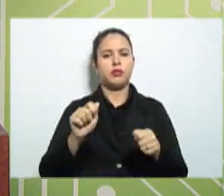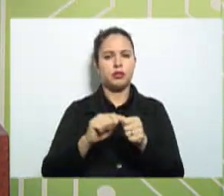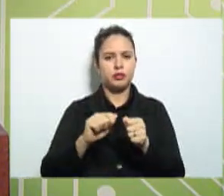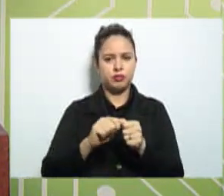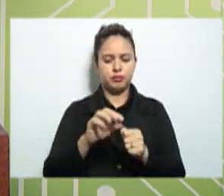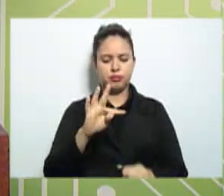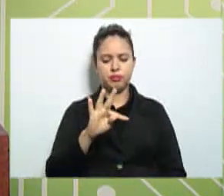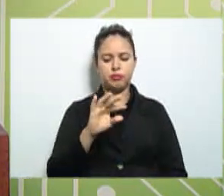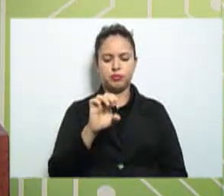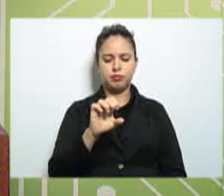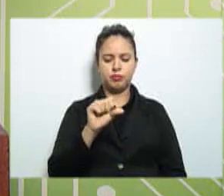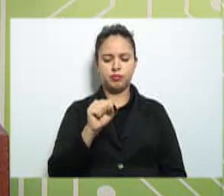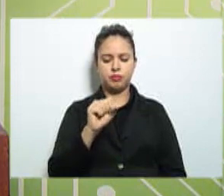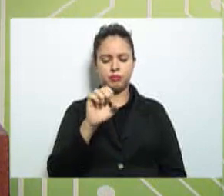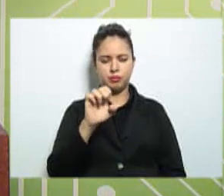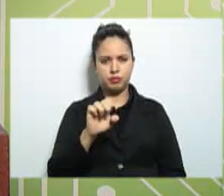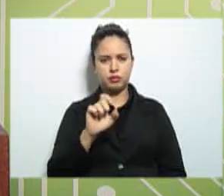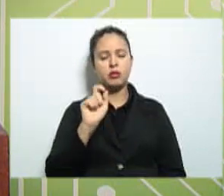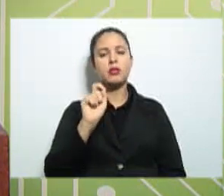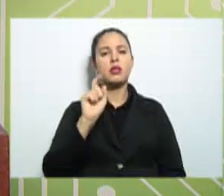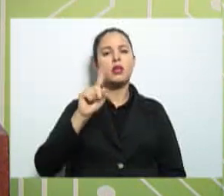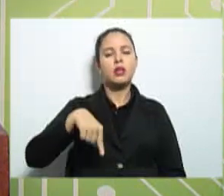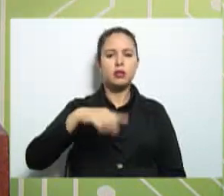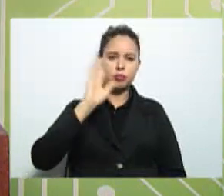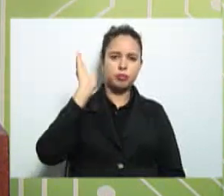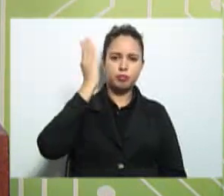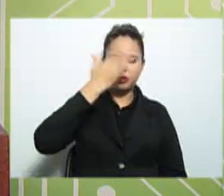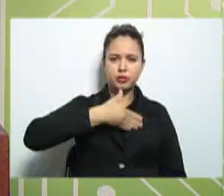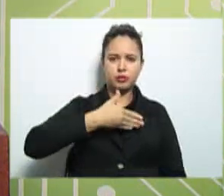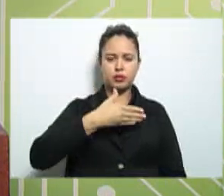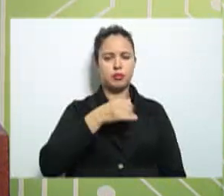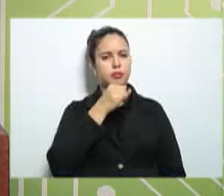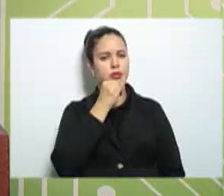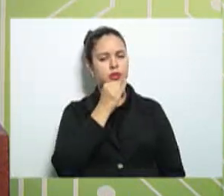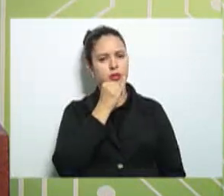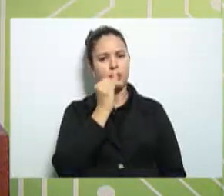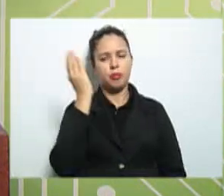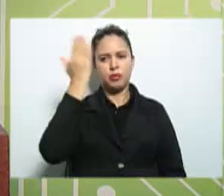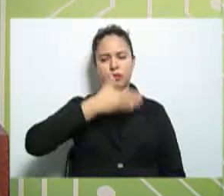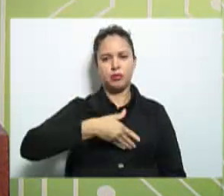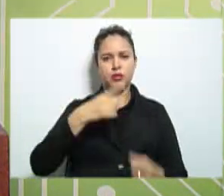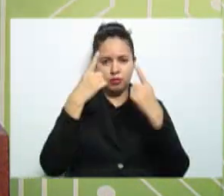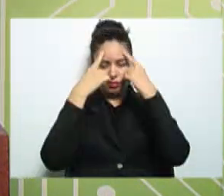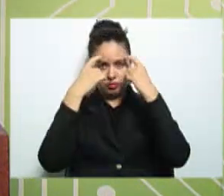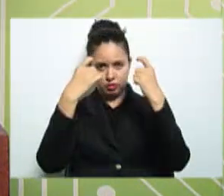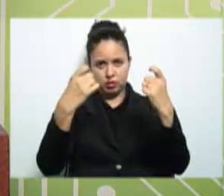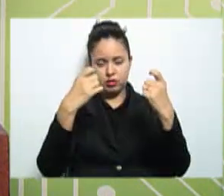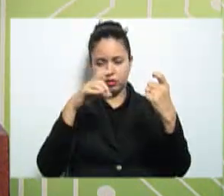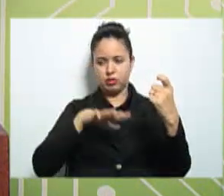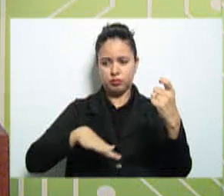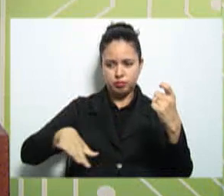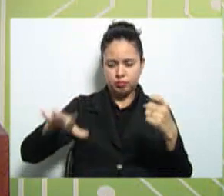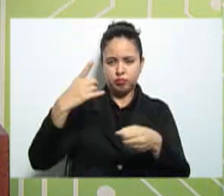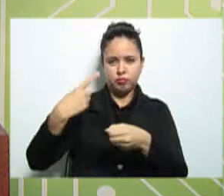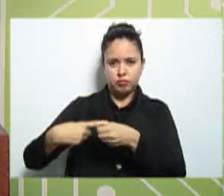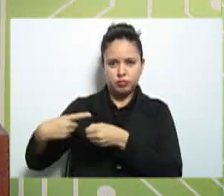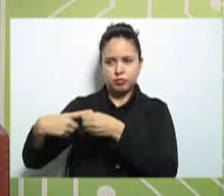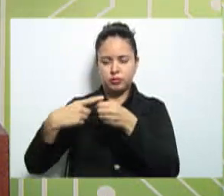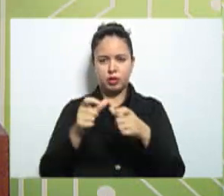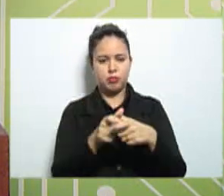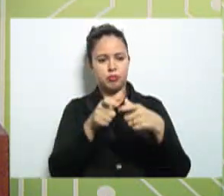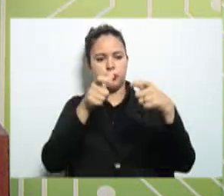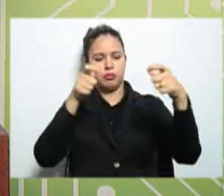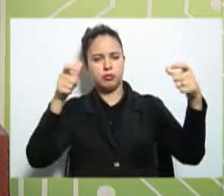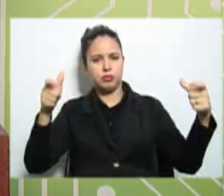ser provado, né? Então, eu quero provar que a violência urbana aumentou nos últimos 10 anos